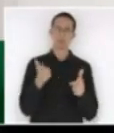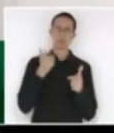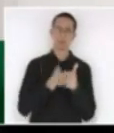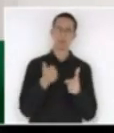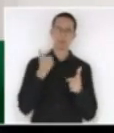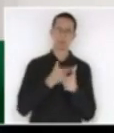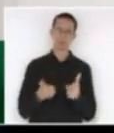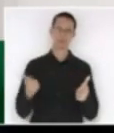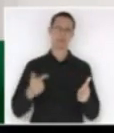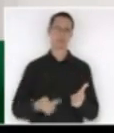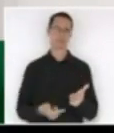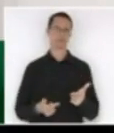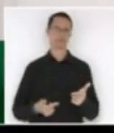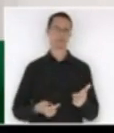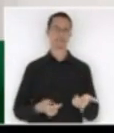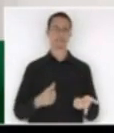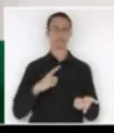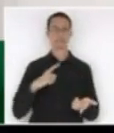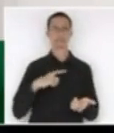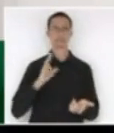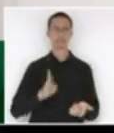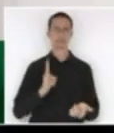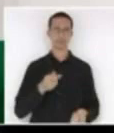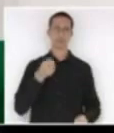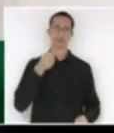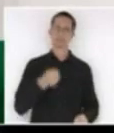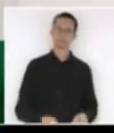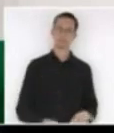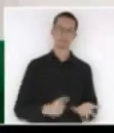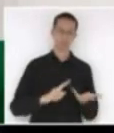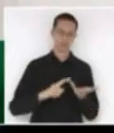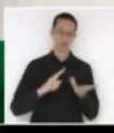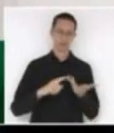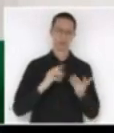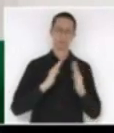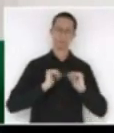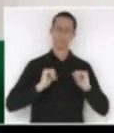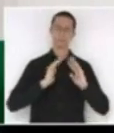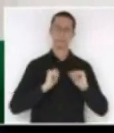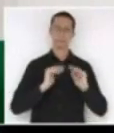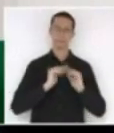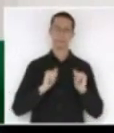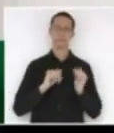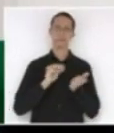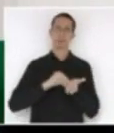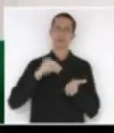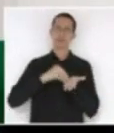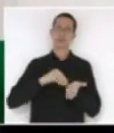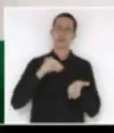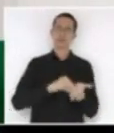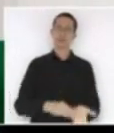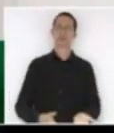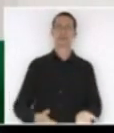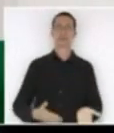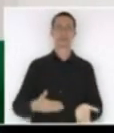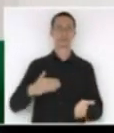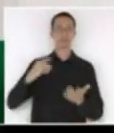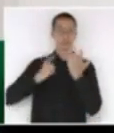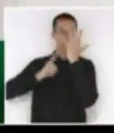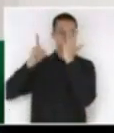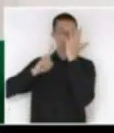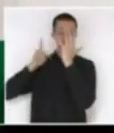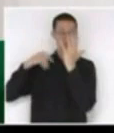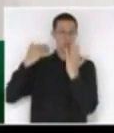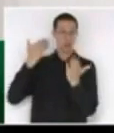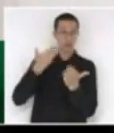uma exigência, e como disse, estamos arrastando. Desde fevereiro, já estamos chegando no mês de julho, e as comunidades